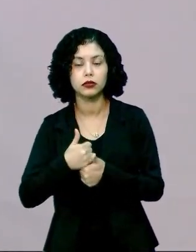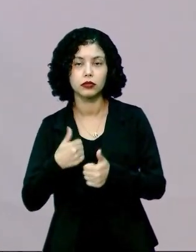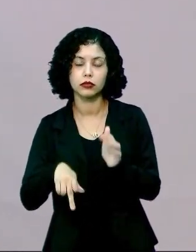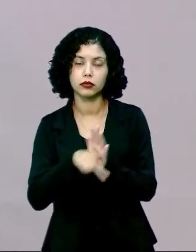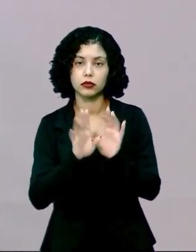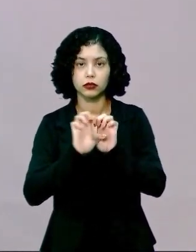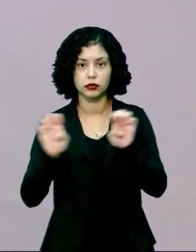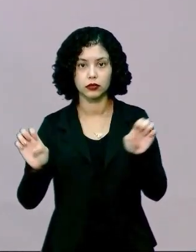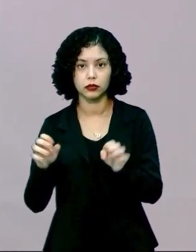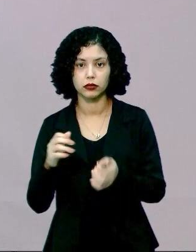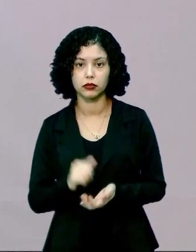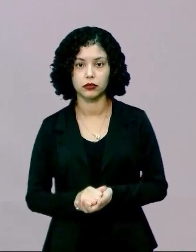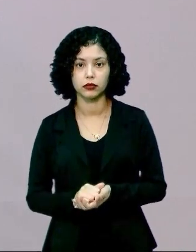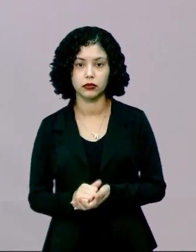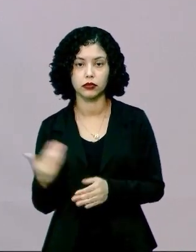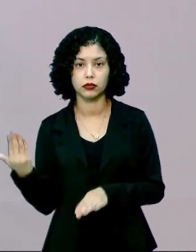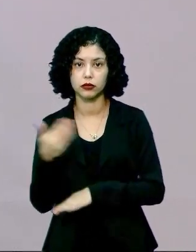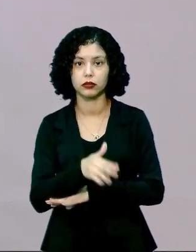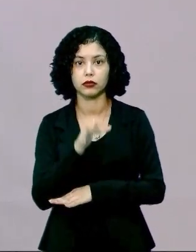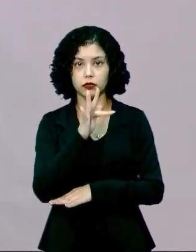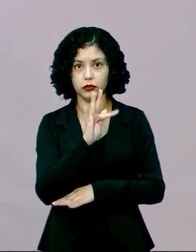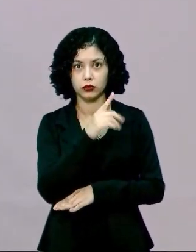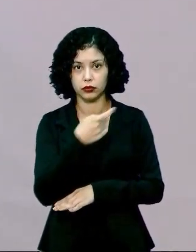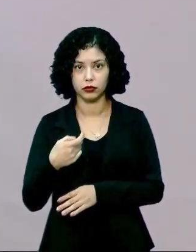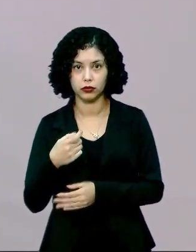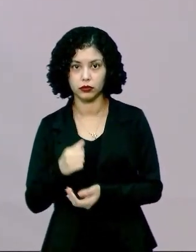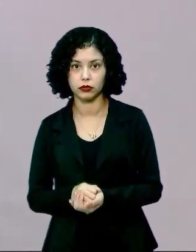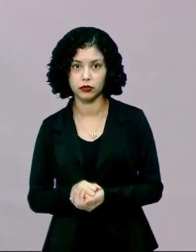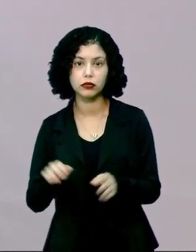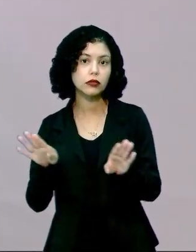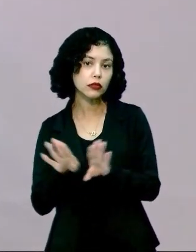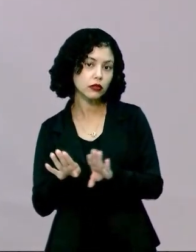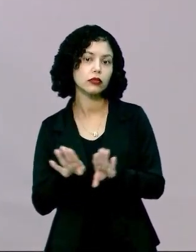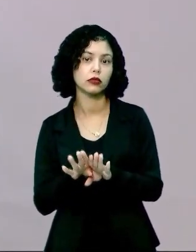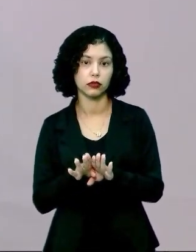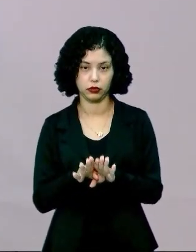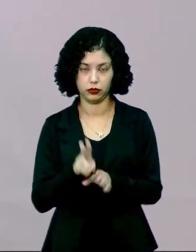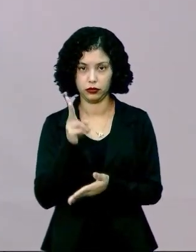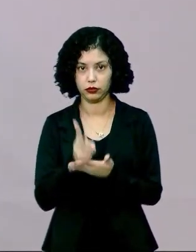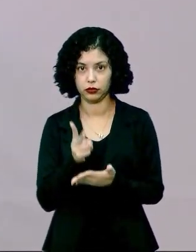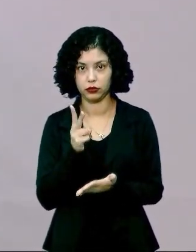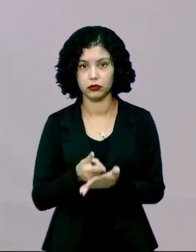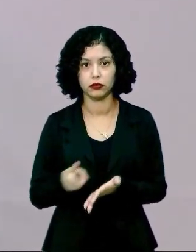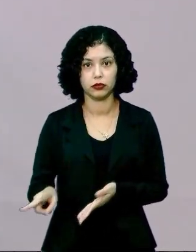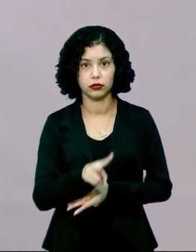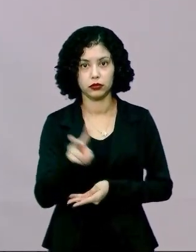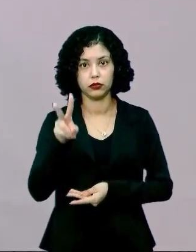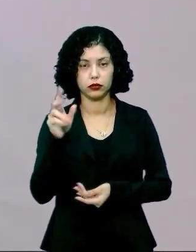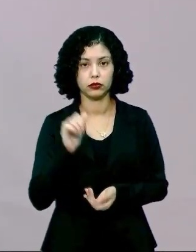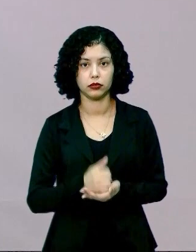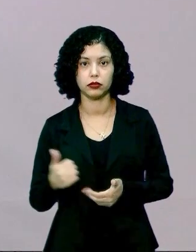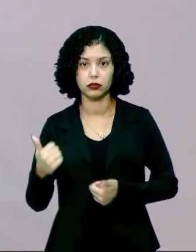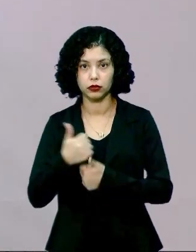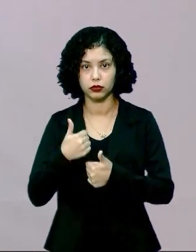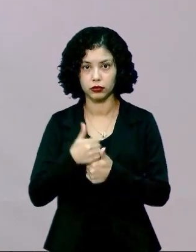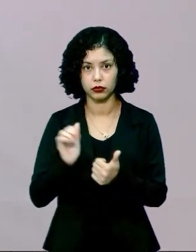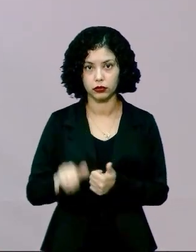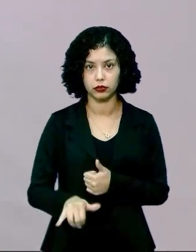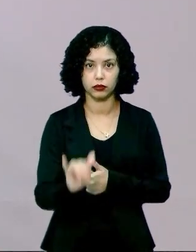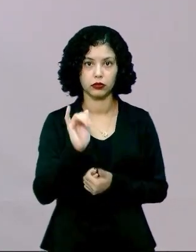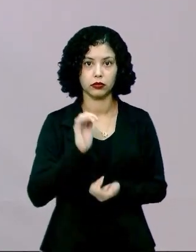operação. O 120 ele vai entrar no f de x, também vai ser o mesmo valor substituído lá